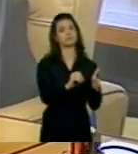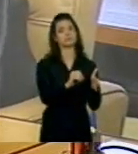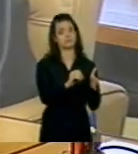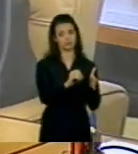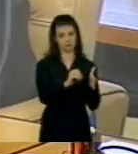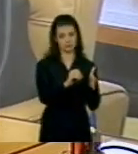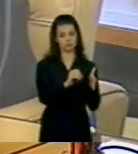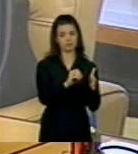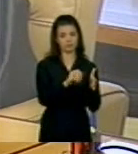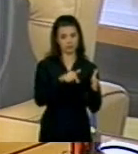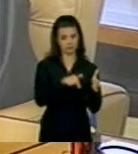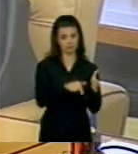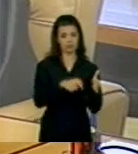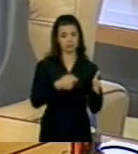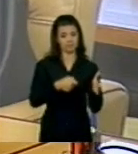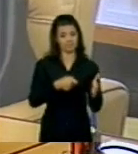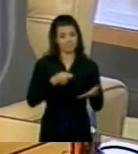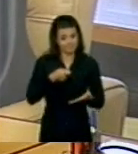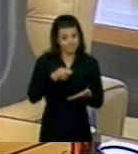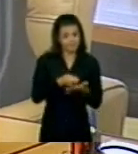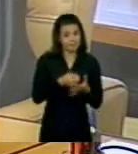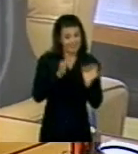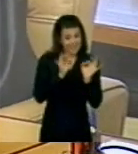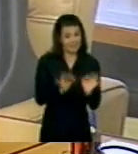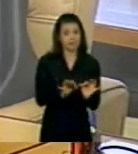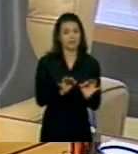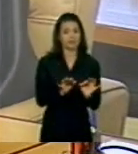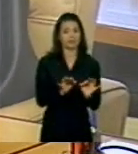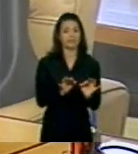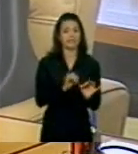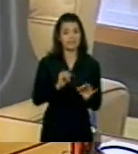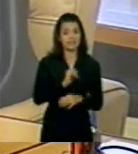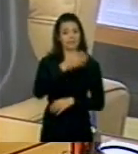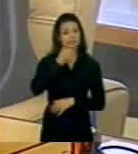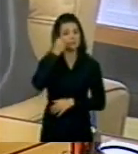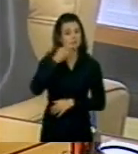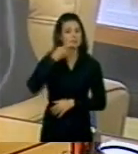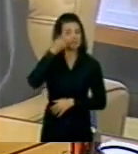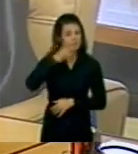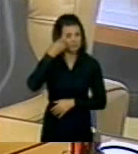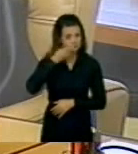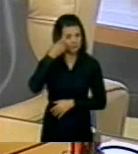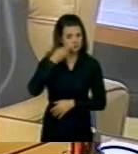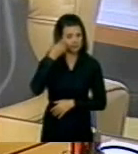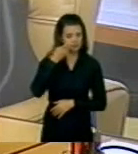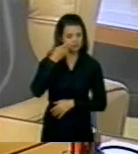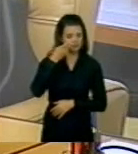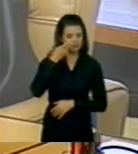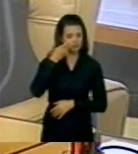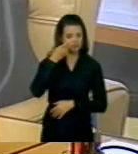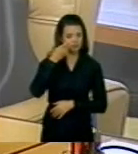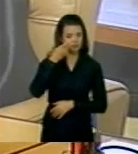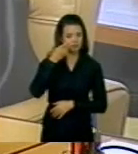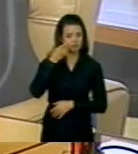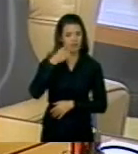a ênfase própria do sublinhado e destacado, cumpre insistir as afirmações e